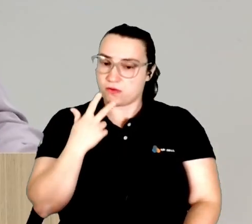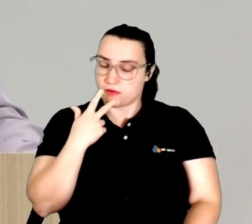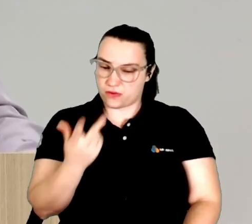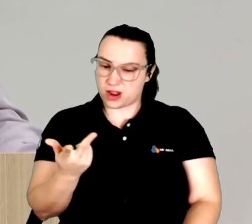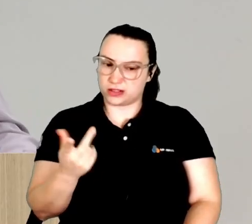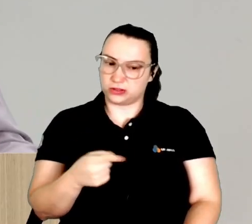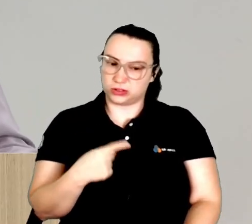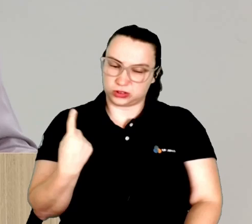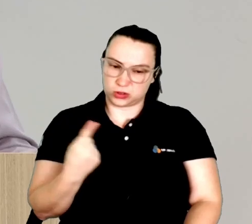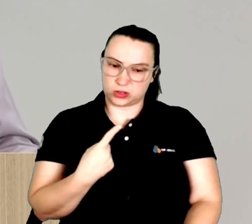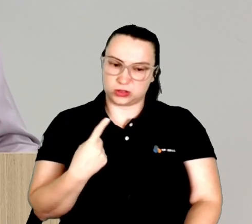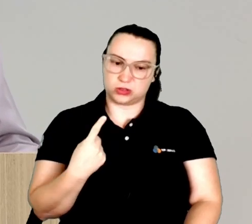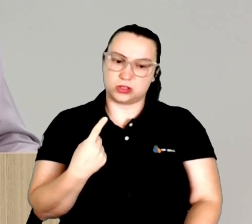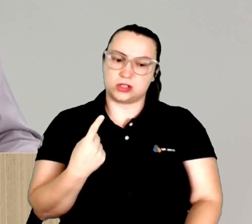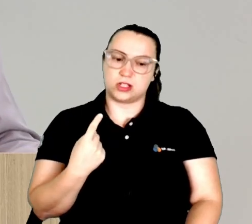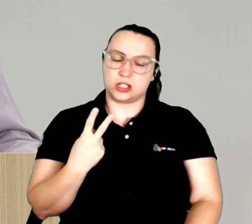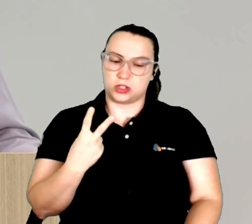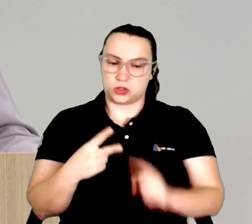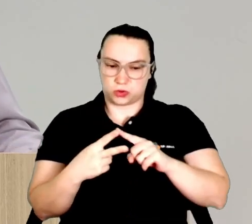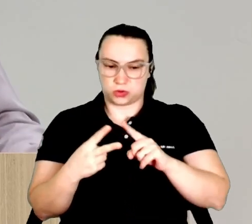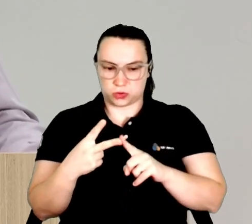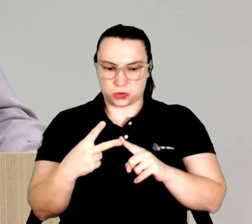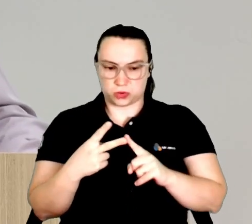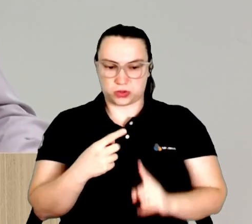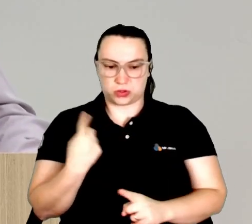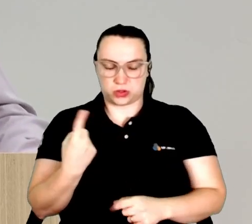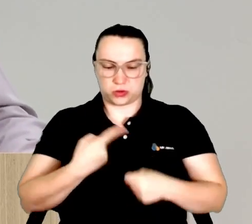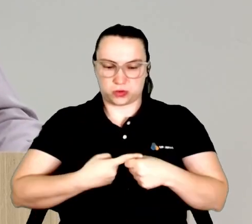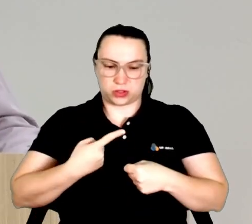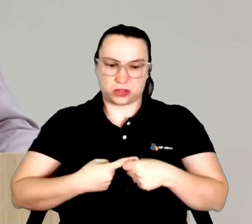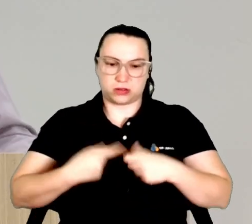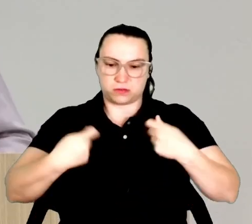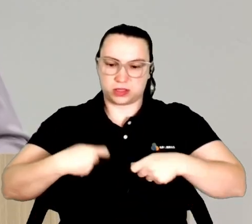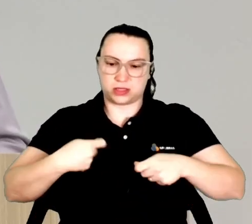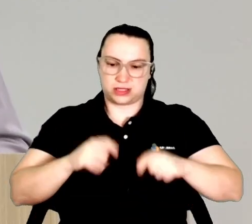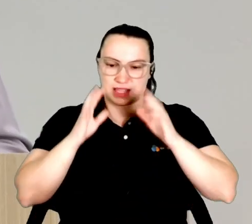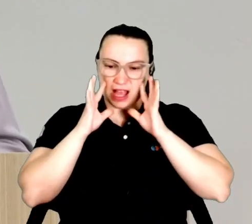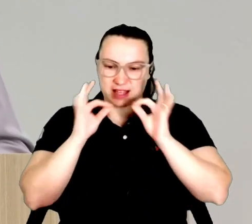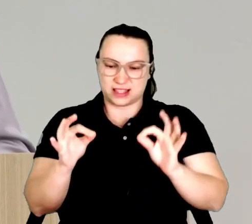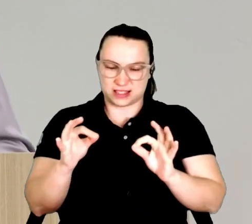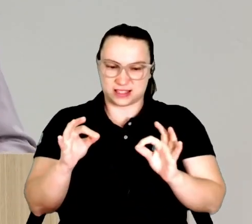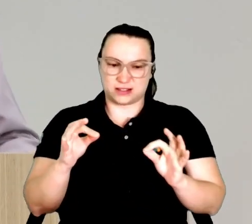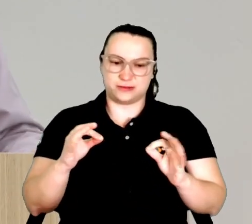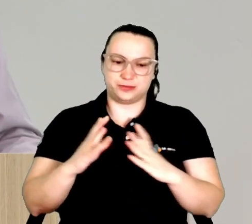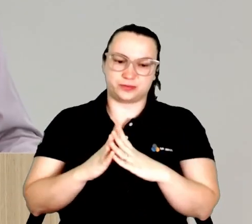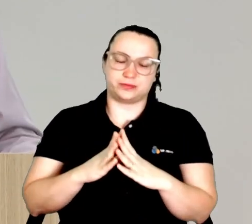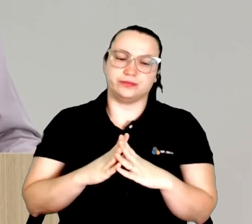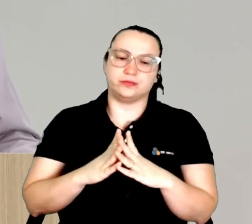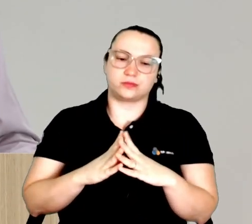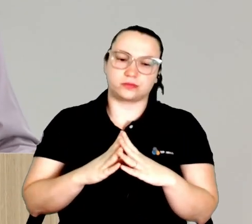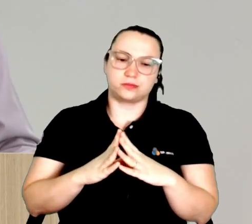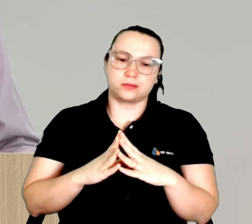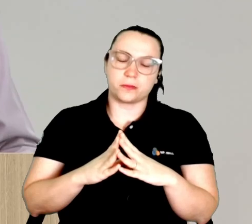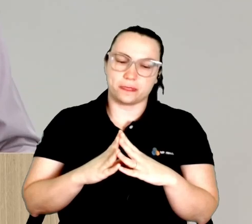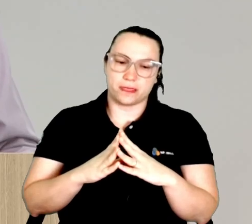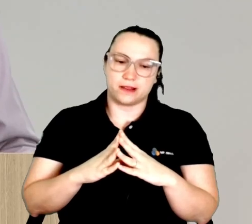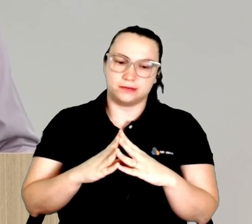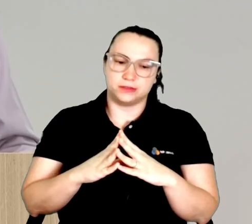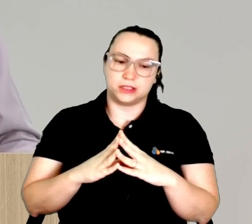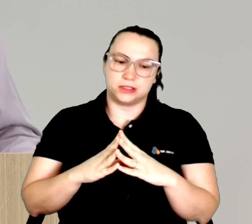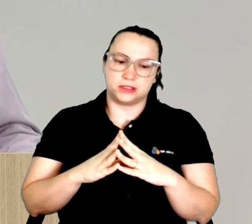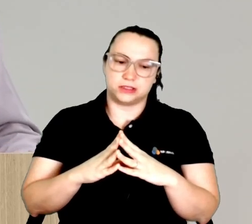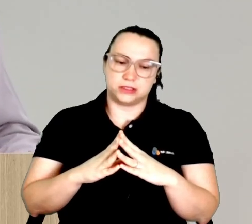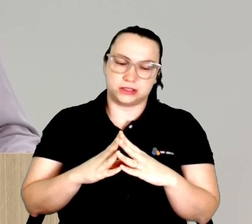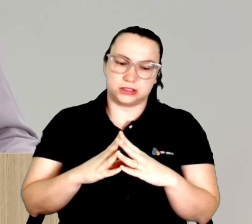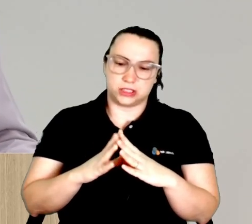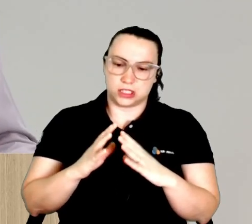as duas vilas rurais que tem no nosso município, precisa de uma atenção especial. E então eu também, a gente,